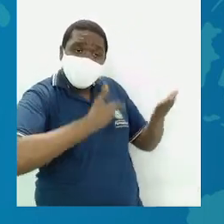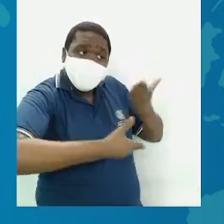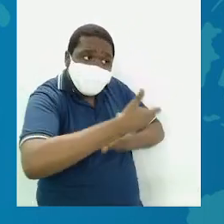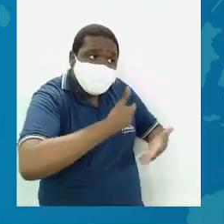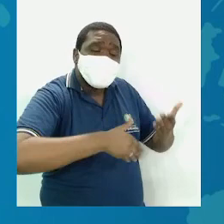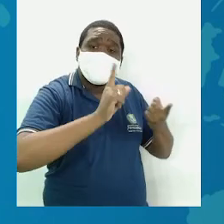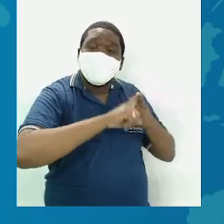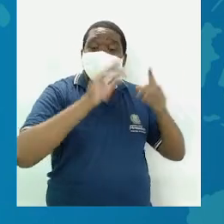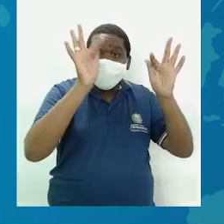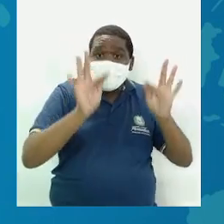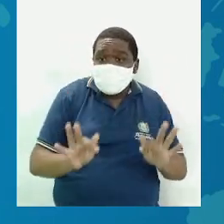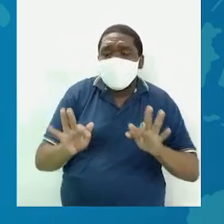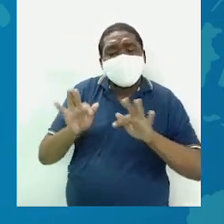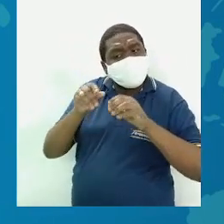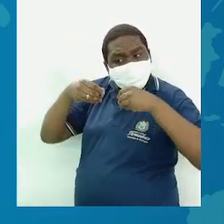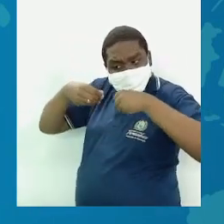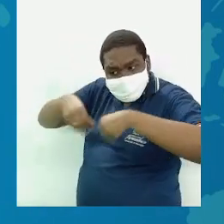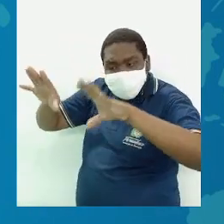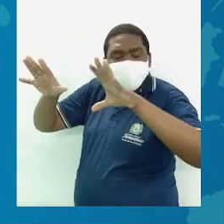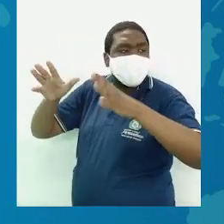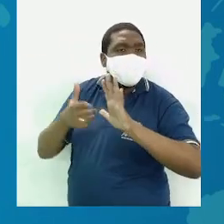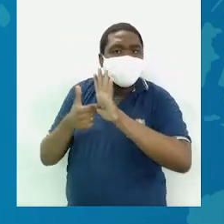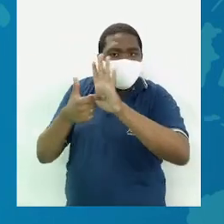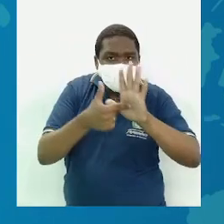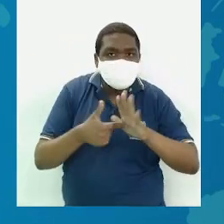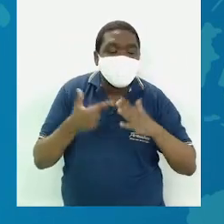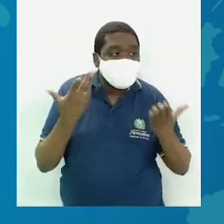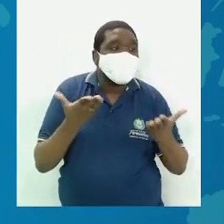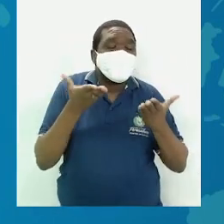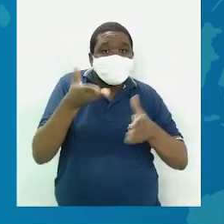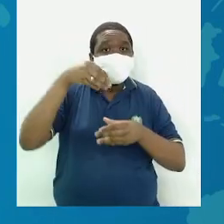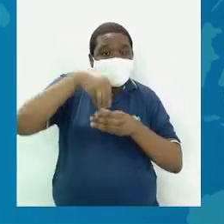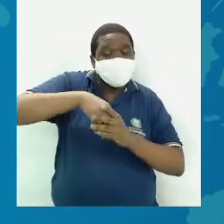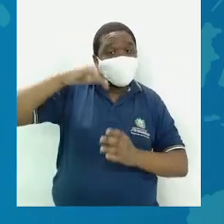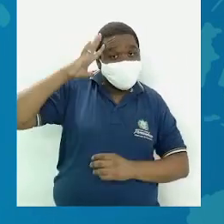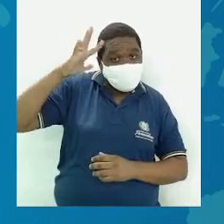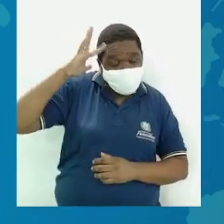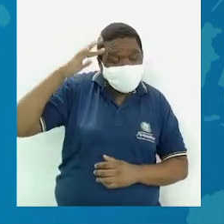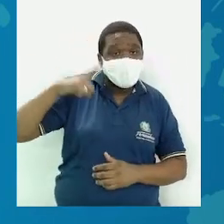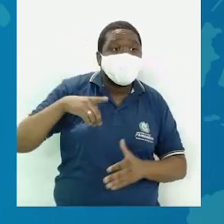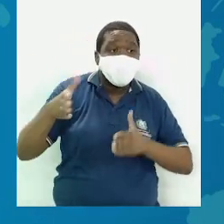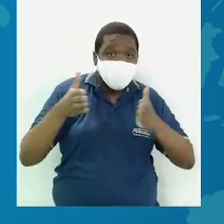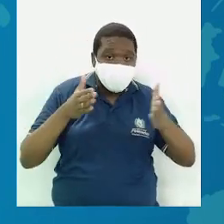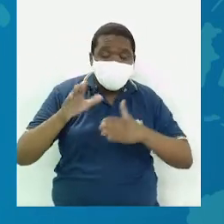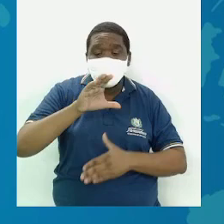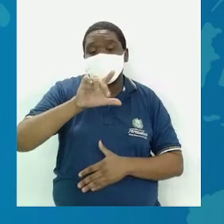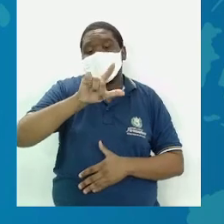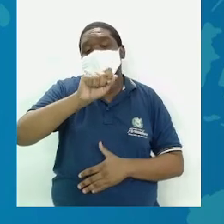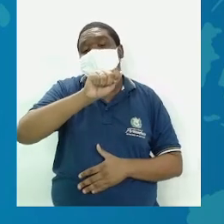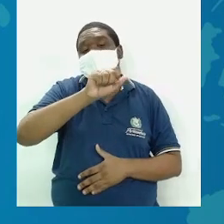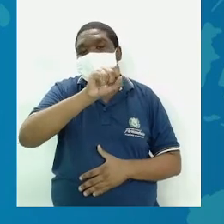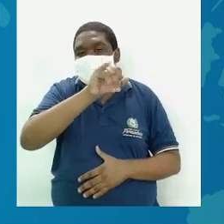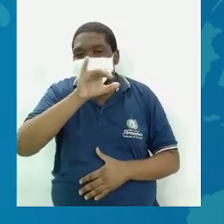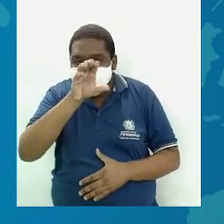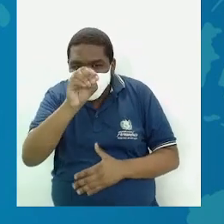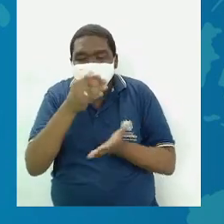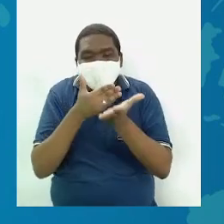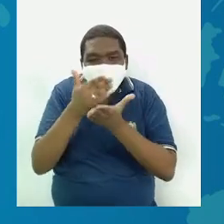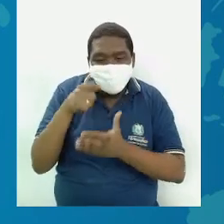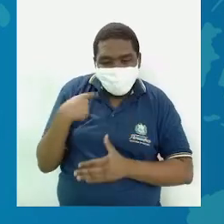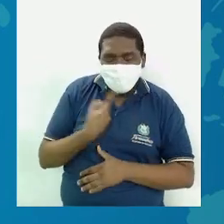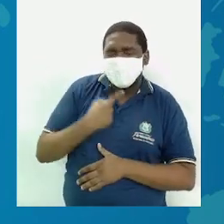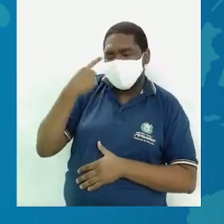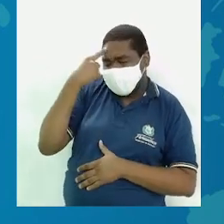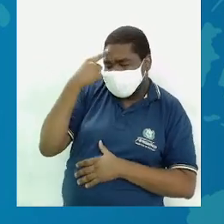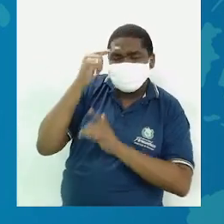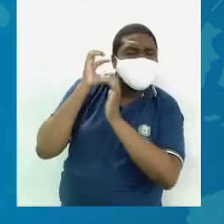à felicidade? Então, a filosofia, ela tem o período clássico, então começou a ter uma preocupação em relação